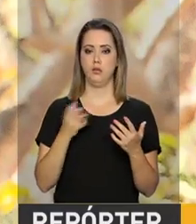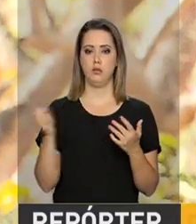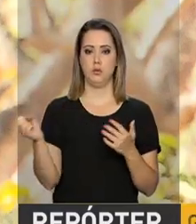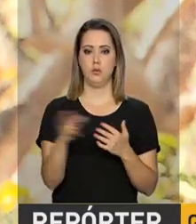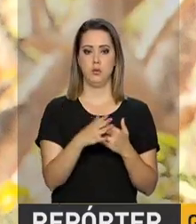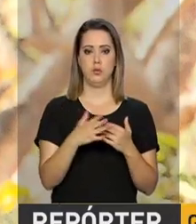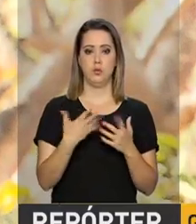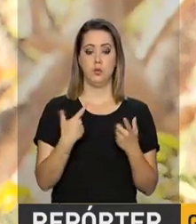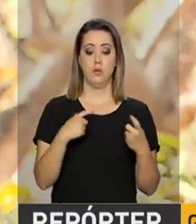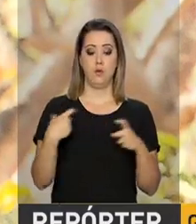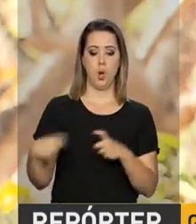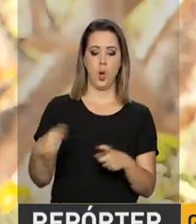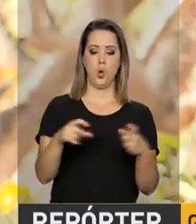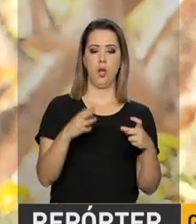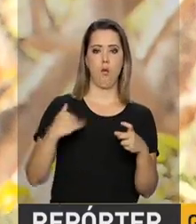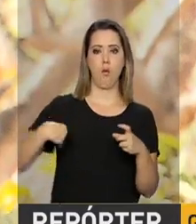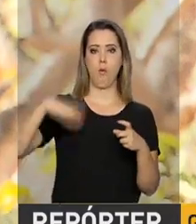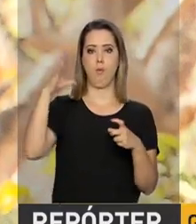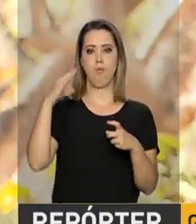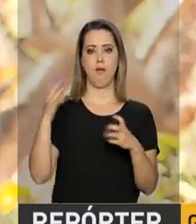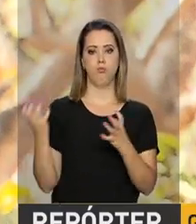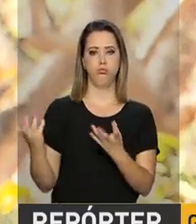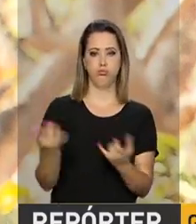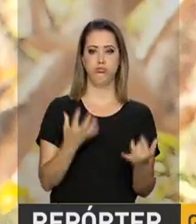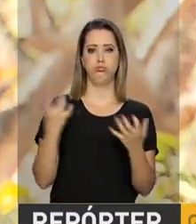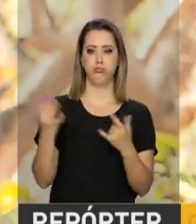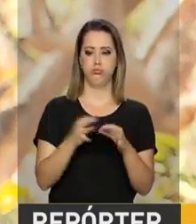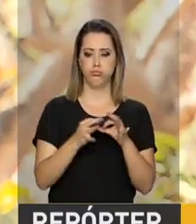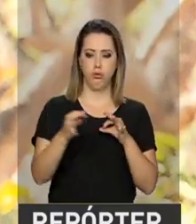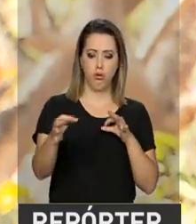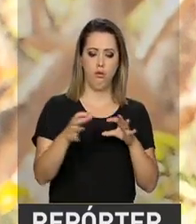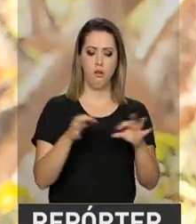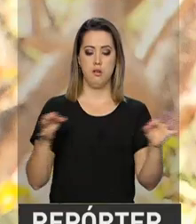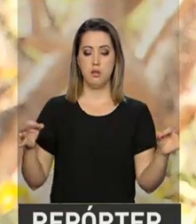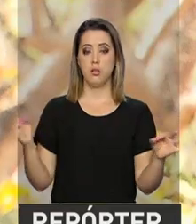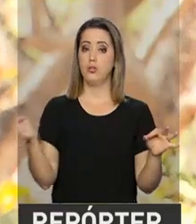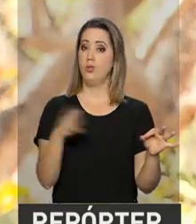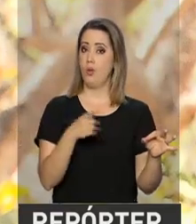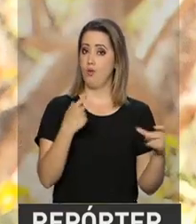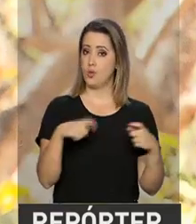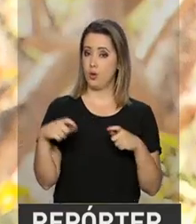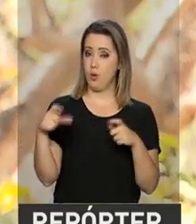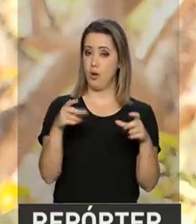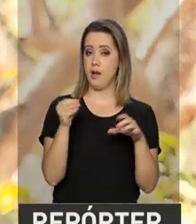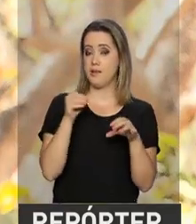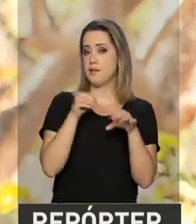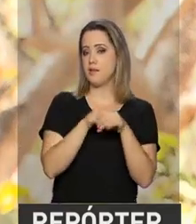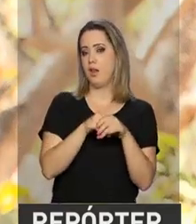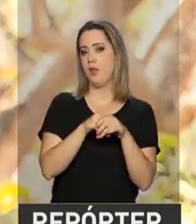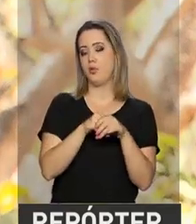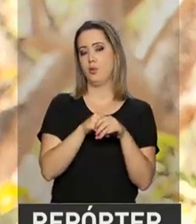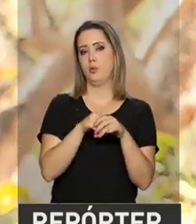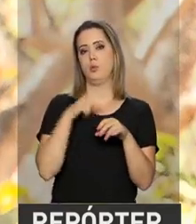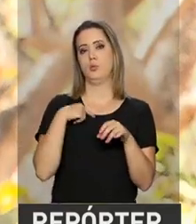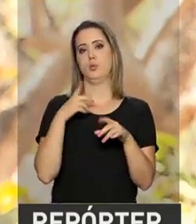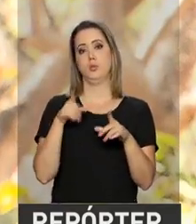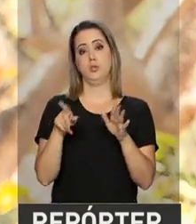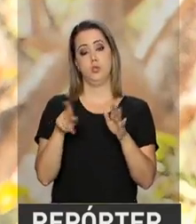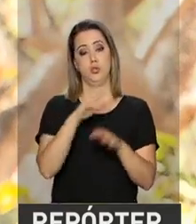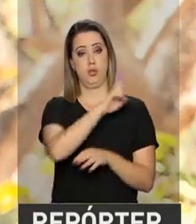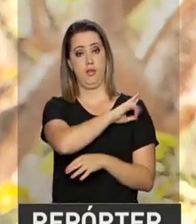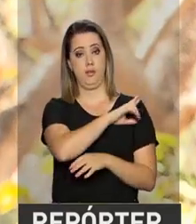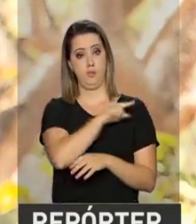novo grande foco de incêndio significativo se existem novos focos de incêndio dentro das áreas de atribuição